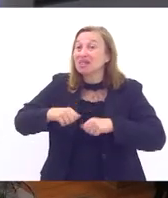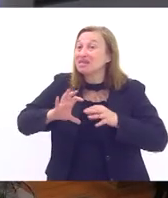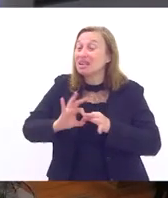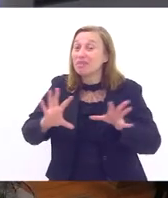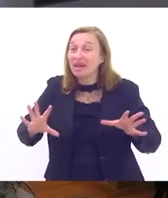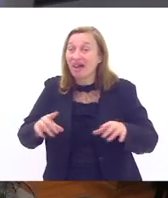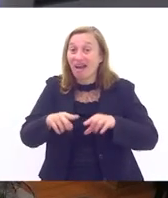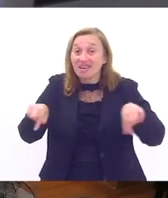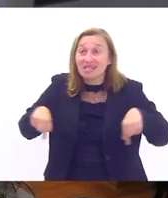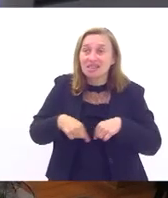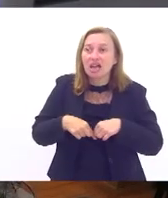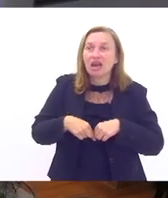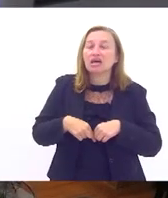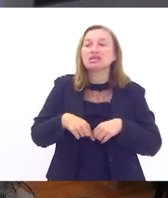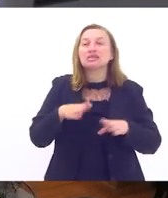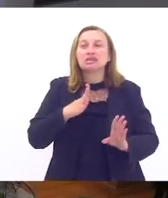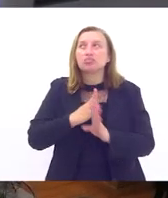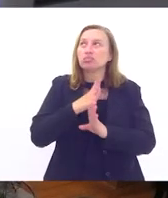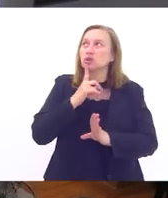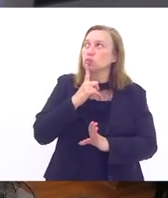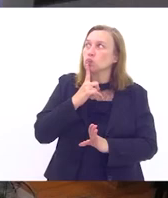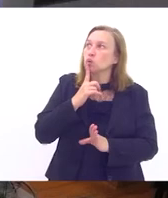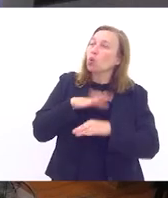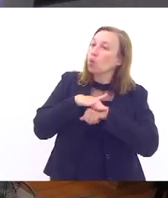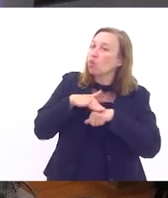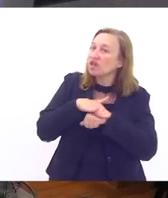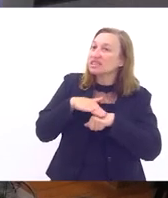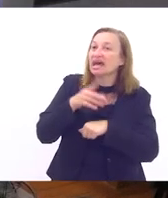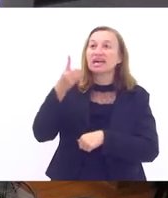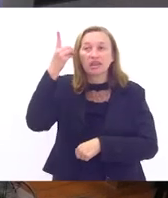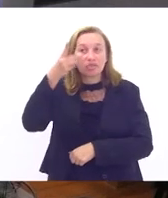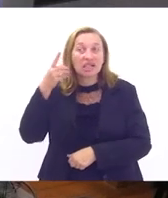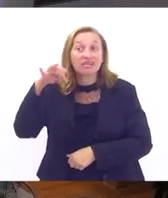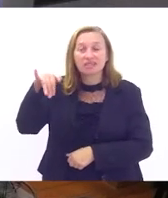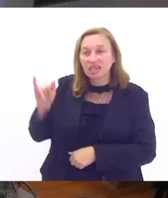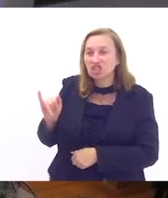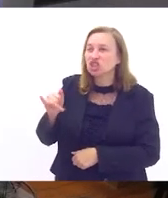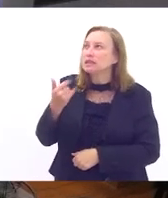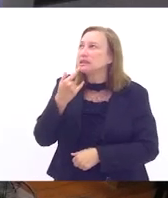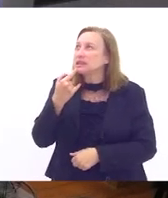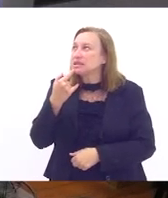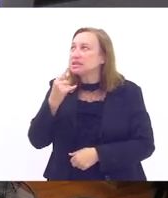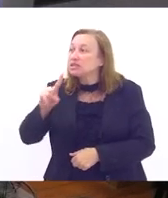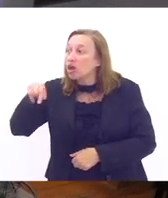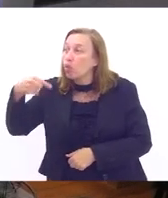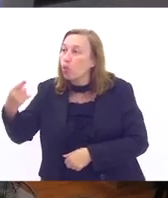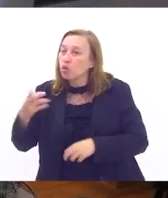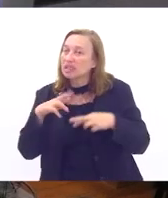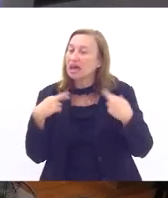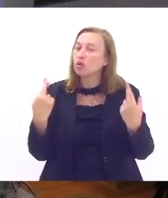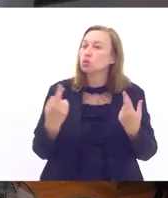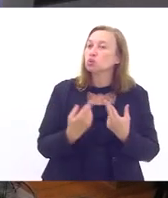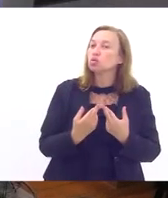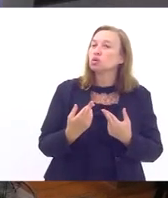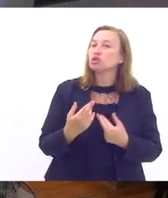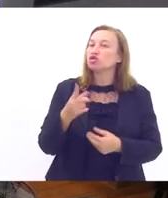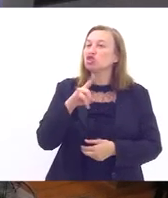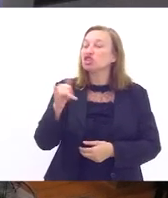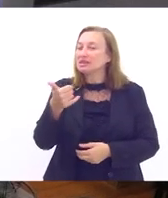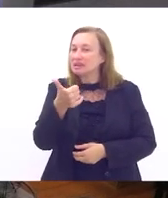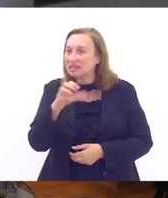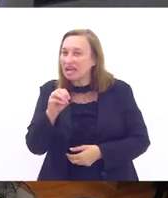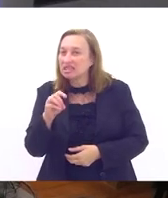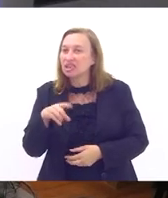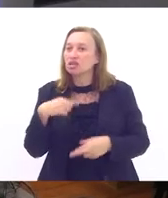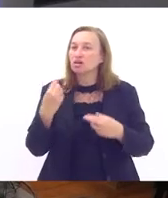essa sala, de repente a gente vai até conversar, deputado Tandi, de no próximo dia 10, a